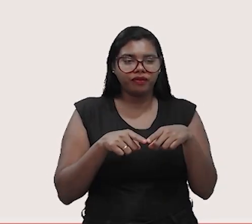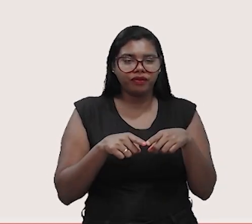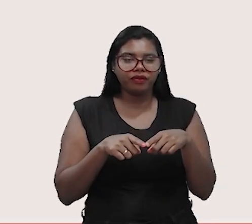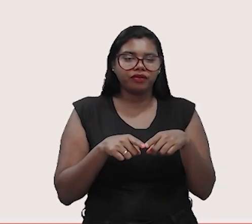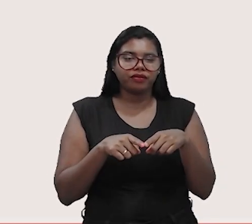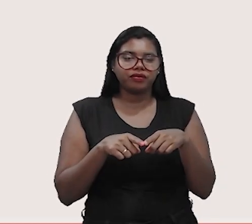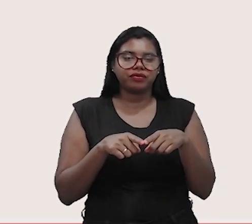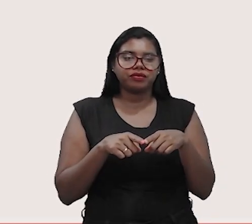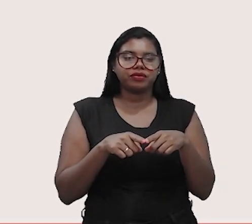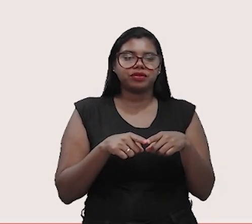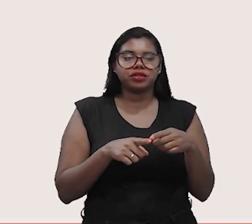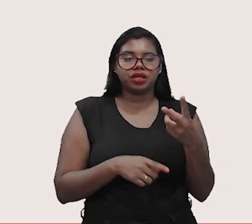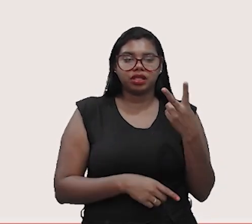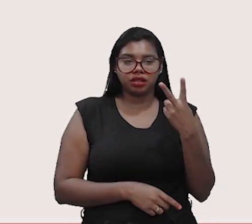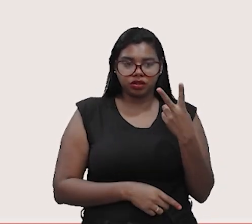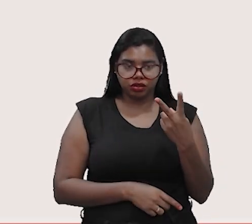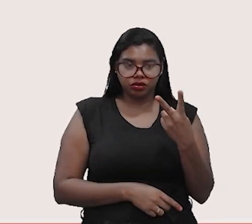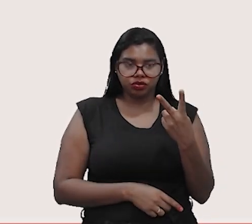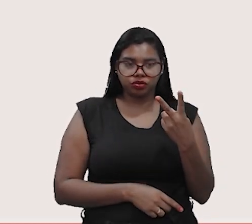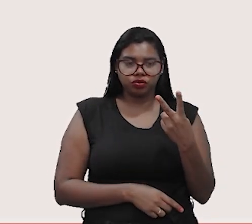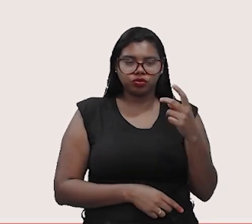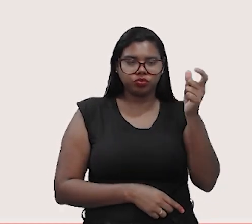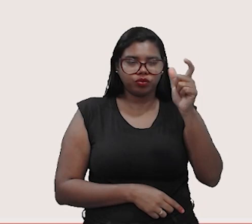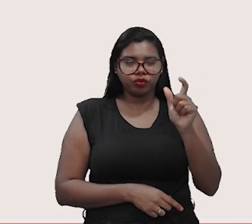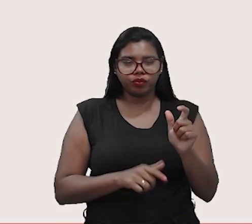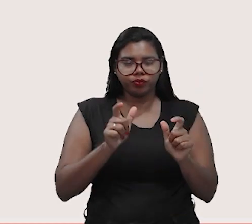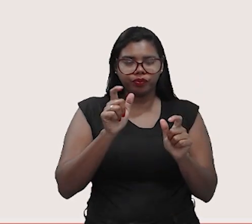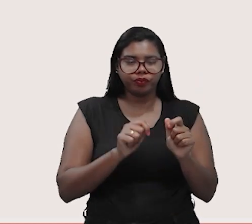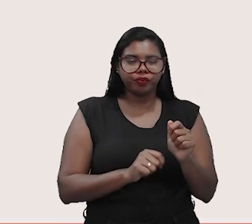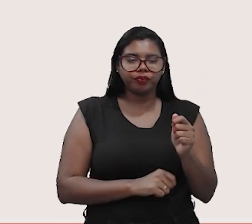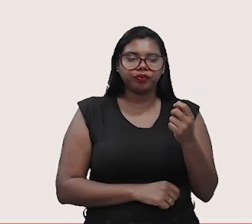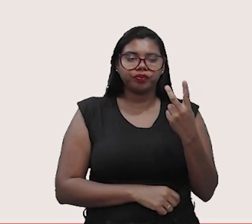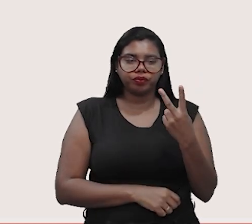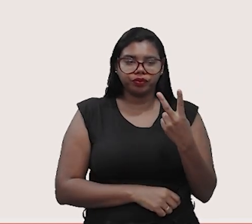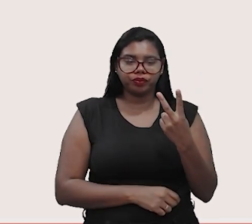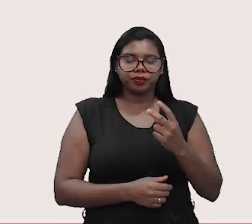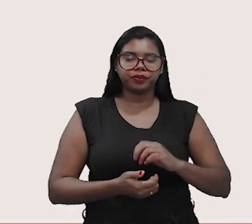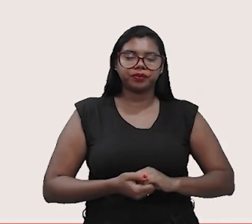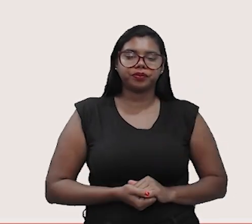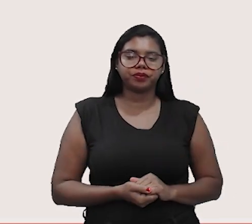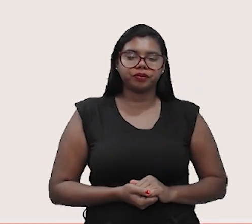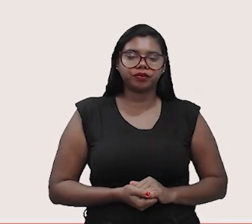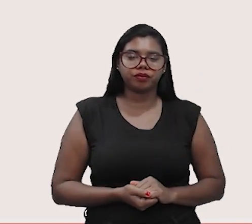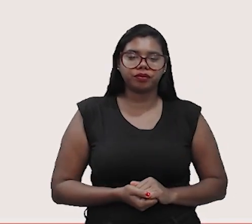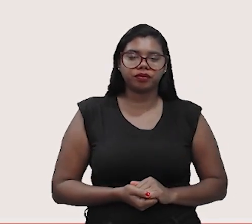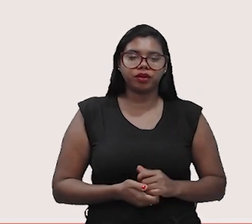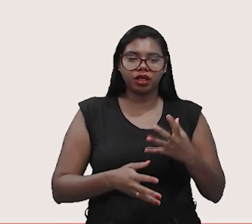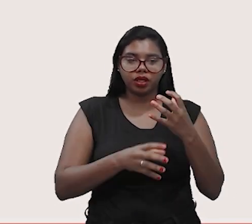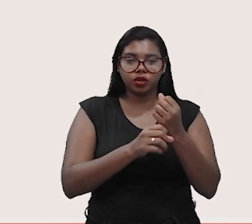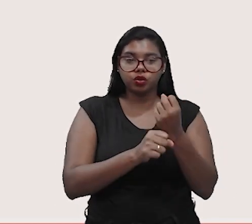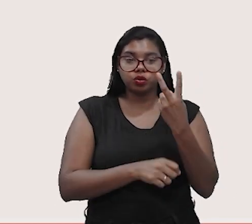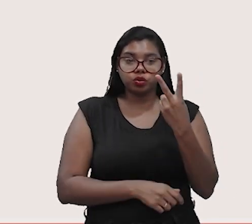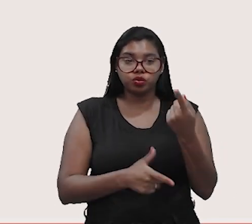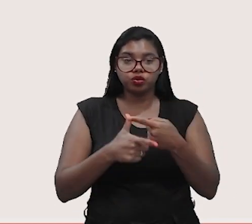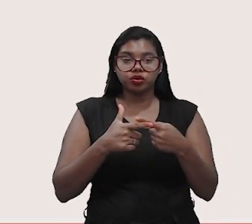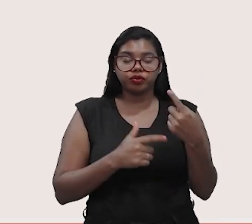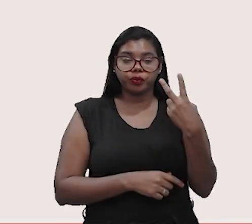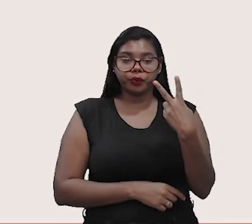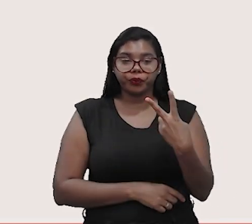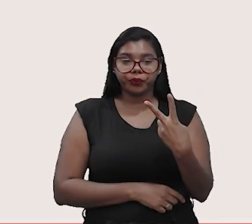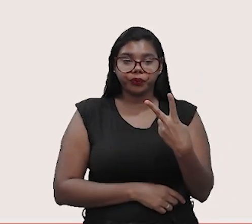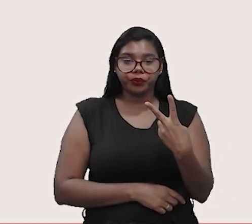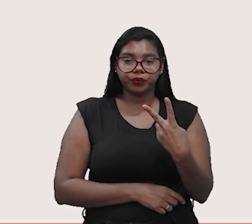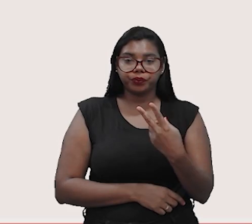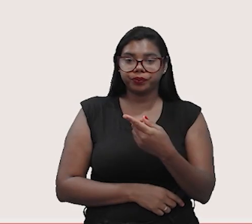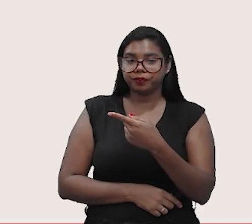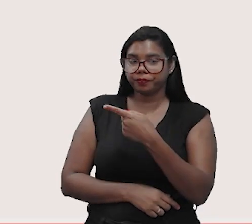duas raízes, beleza? Se liga nessa ideia. Somei as duas raízes, dividi por 2, o ponto central